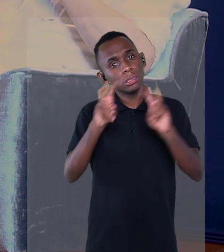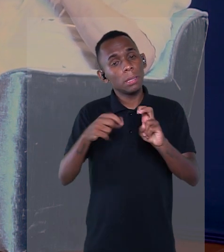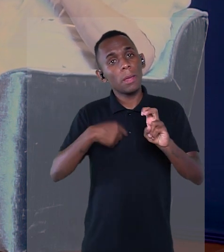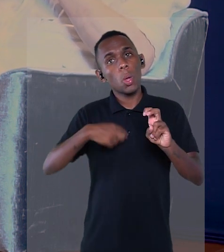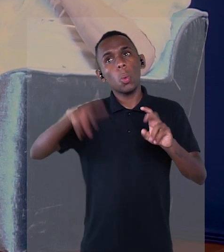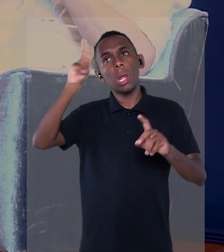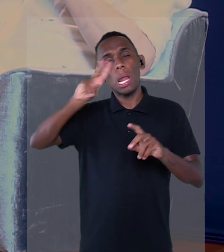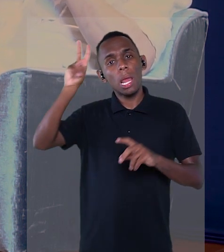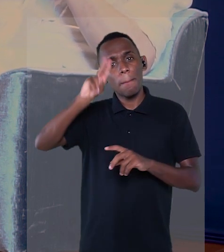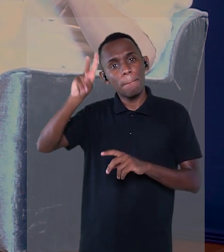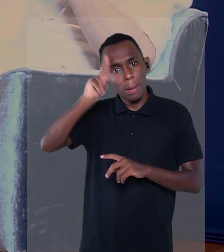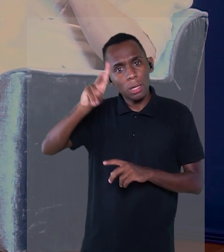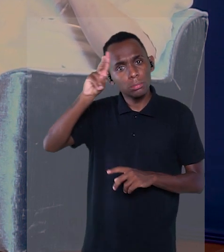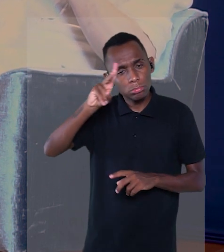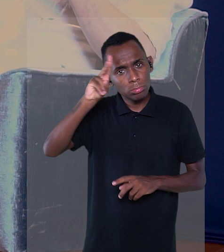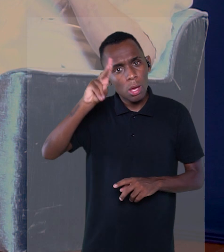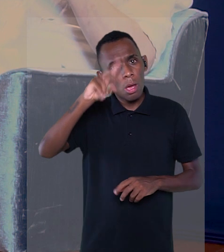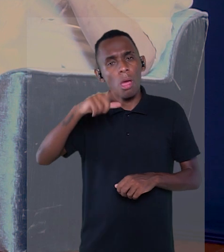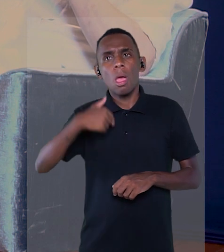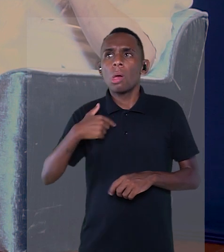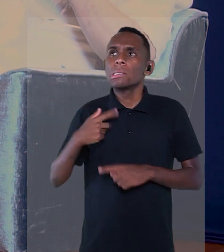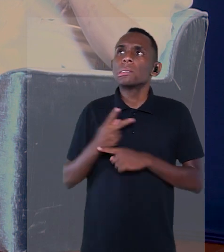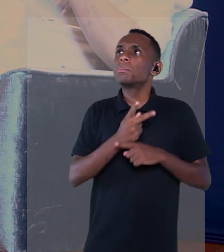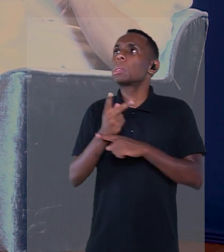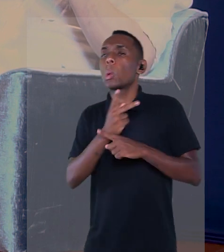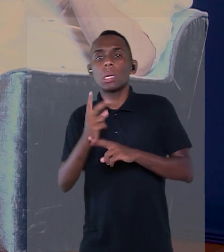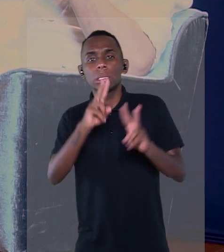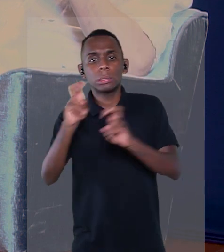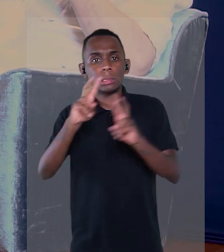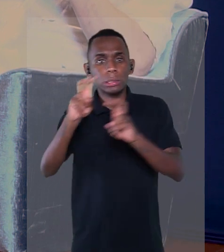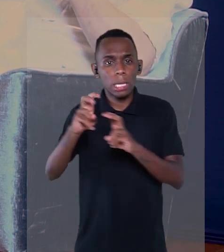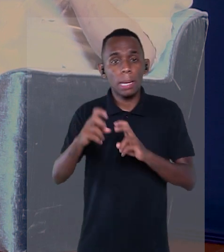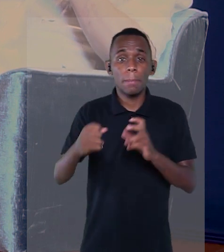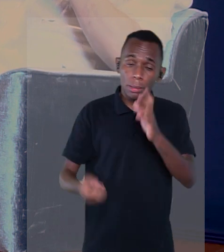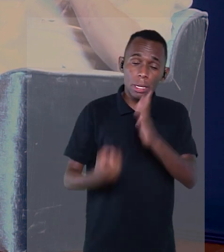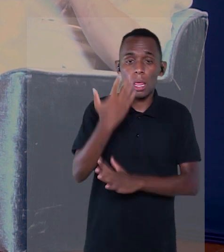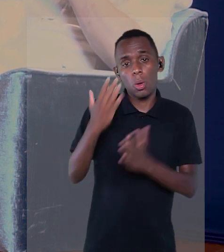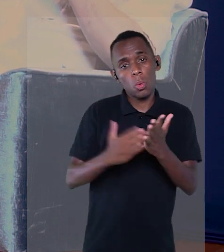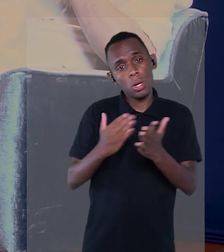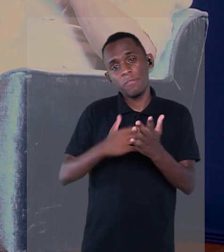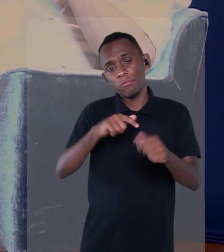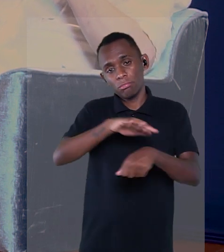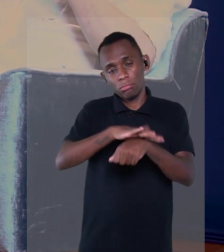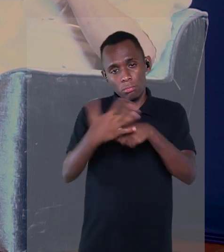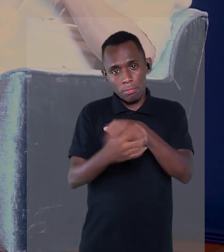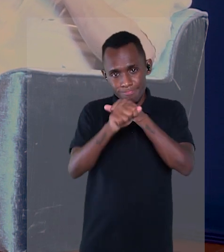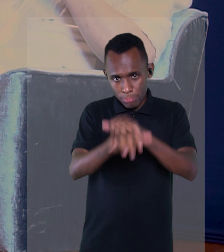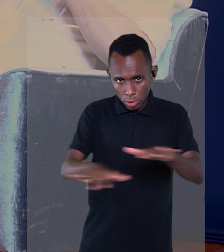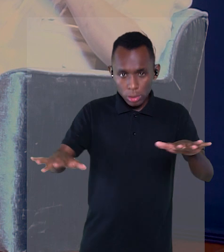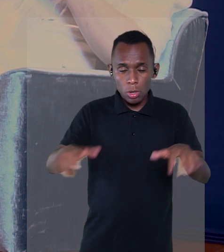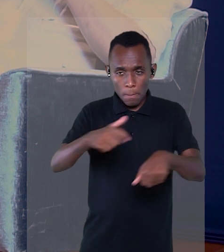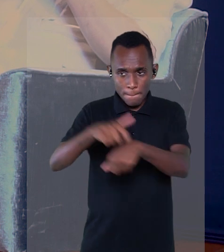me lembrando disso quando eu estava lá buscando um assunto para um livro na pandemia, e tive